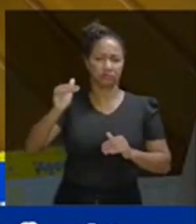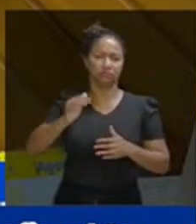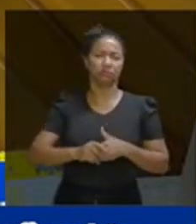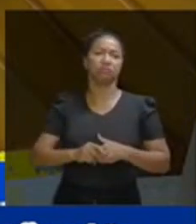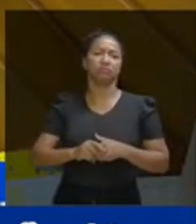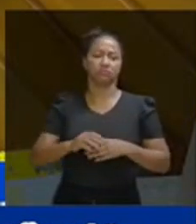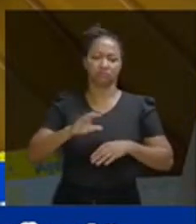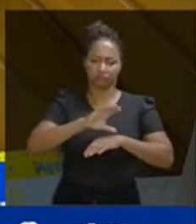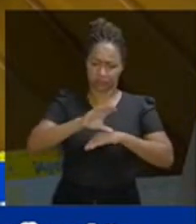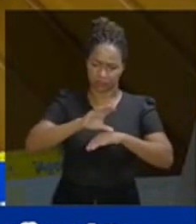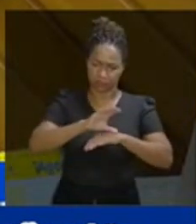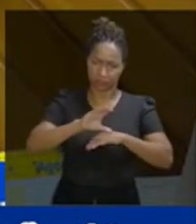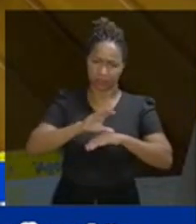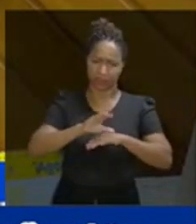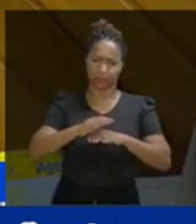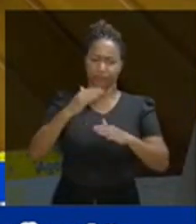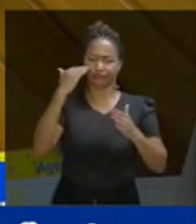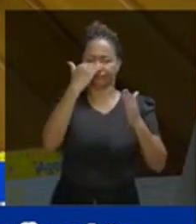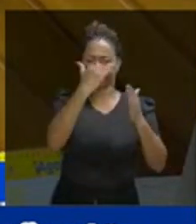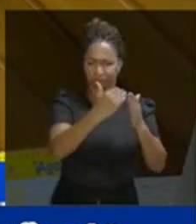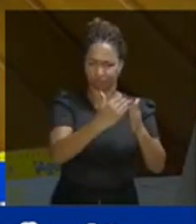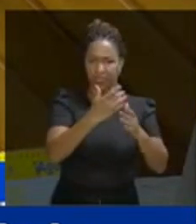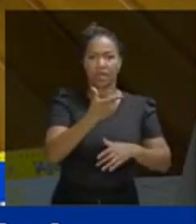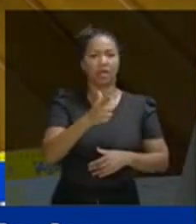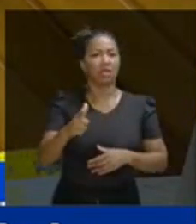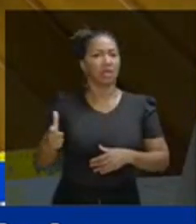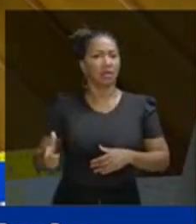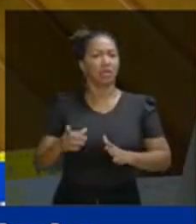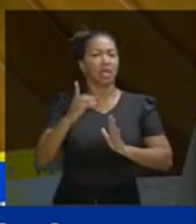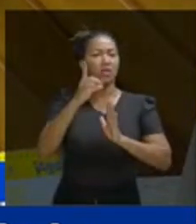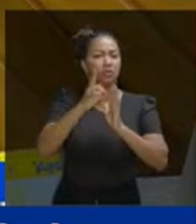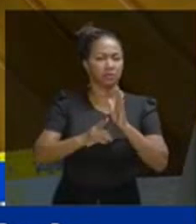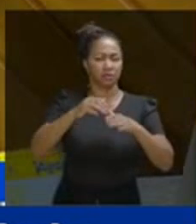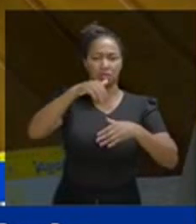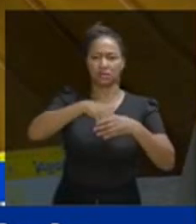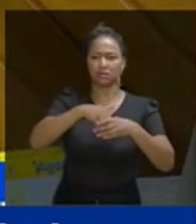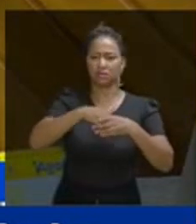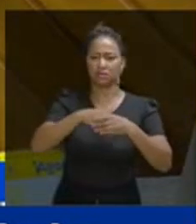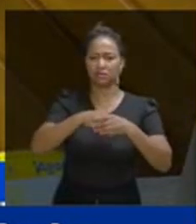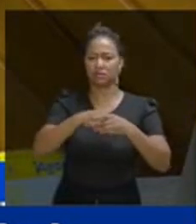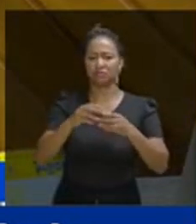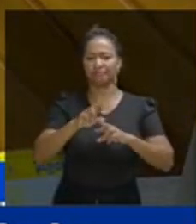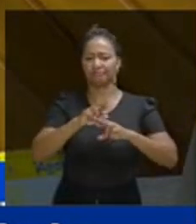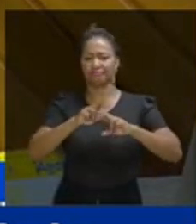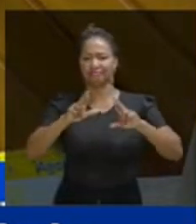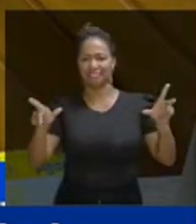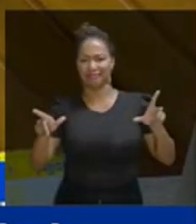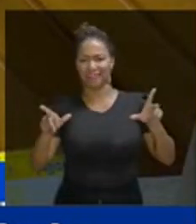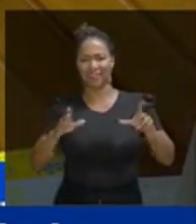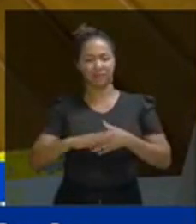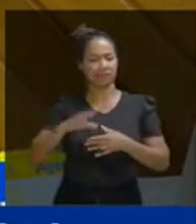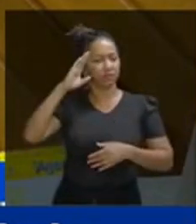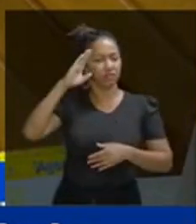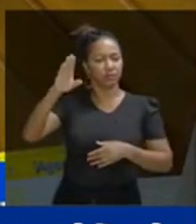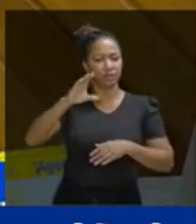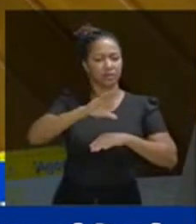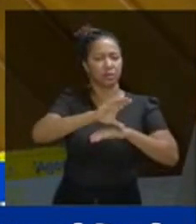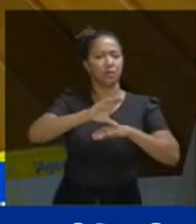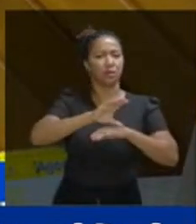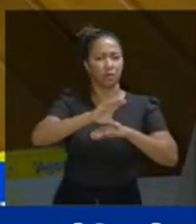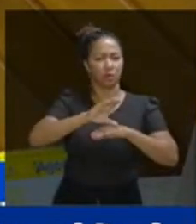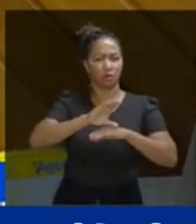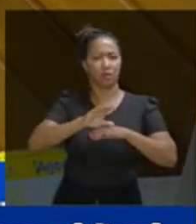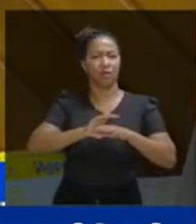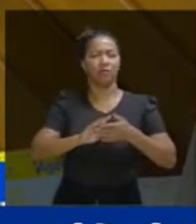preceitos constitucionais. Isso porque não existe um direito eleitoral dissociado de princípios constitucionais e que